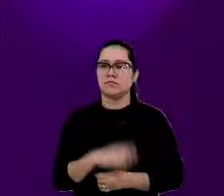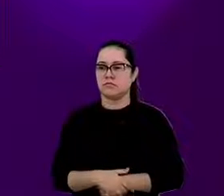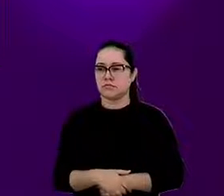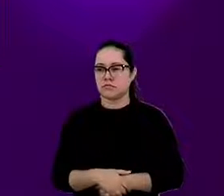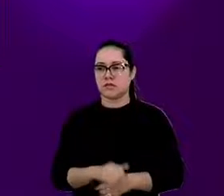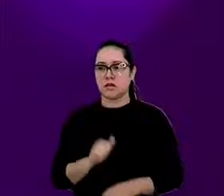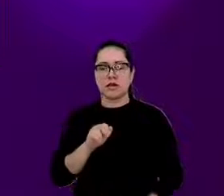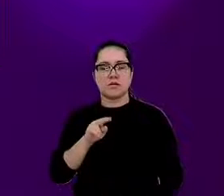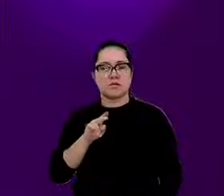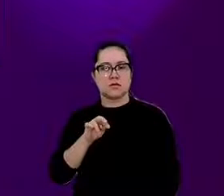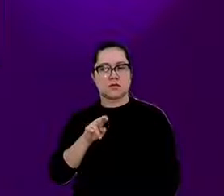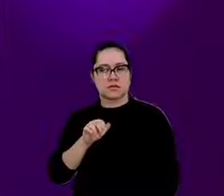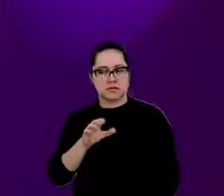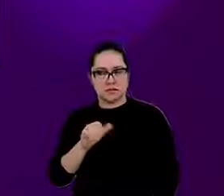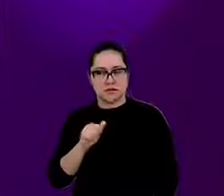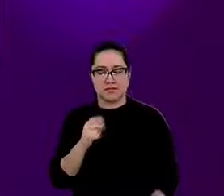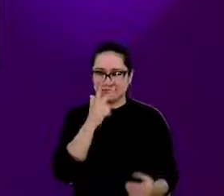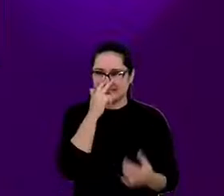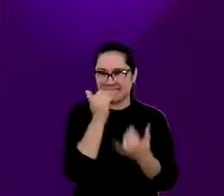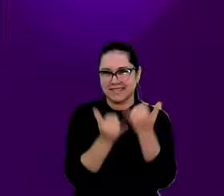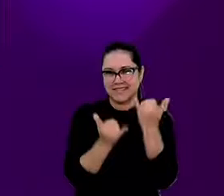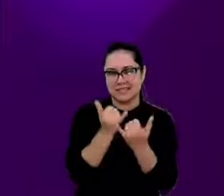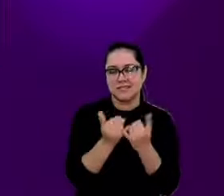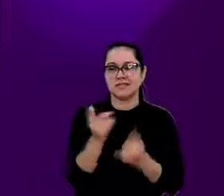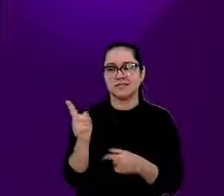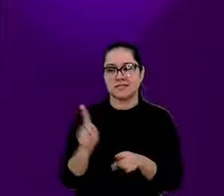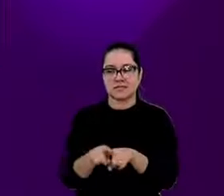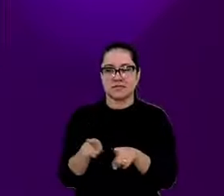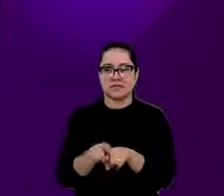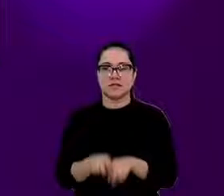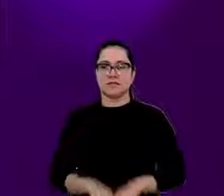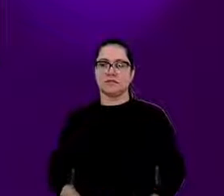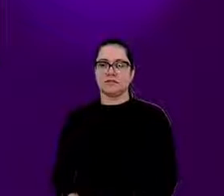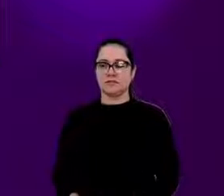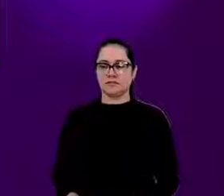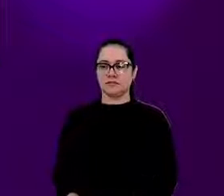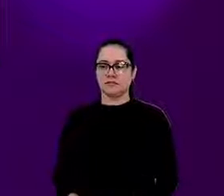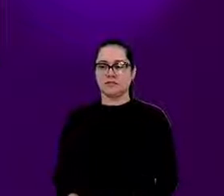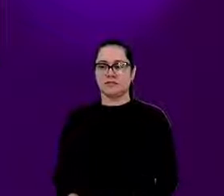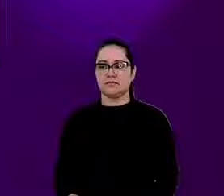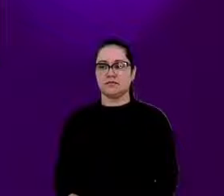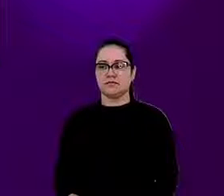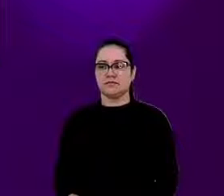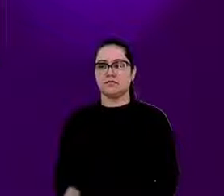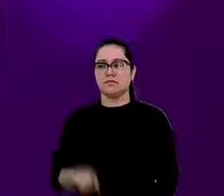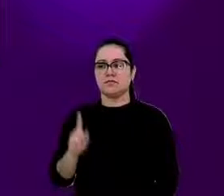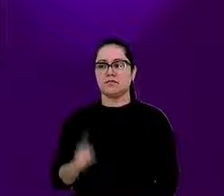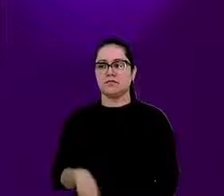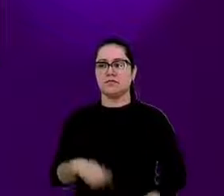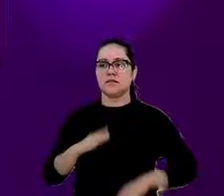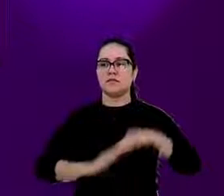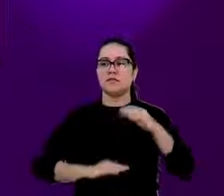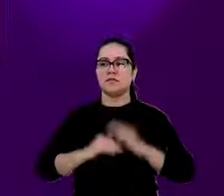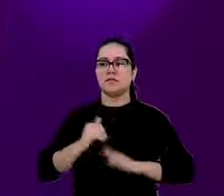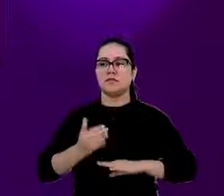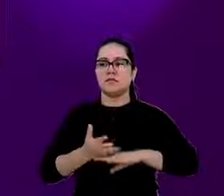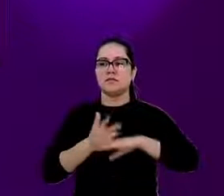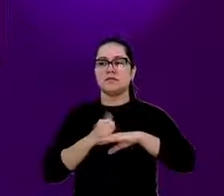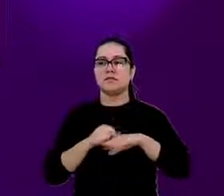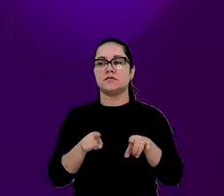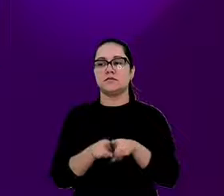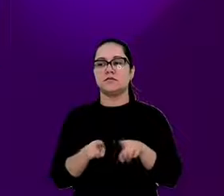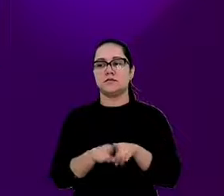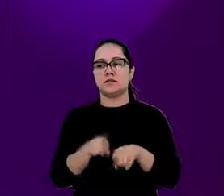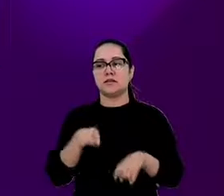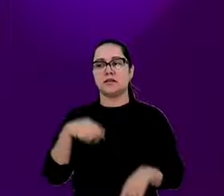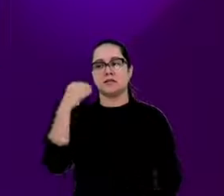muito semelhante a realizada pelo homem, que é tido aqui como um profissional de ampla experiência